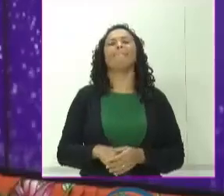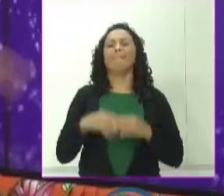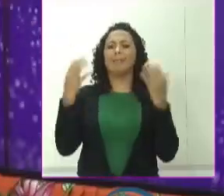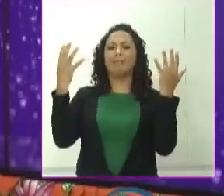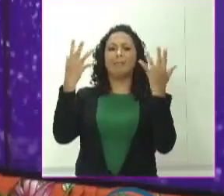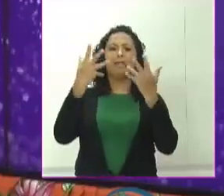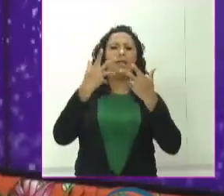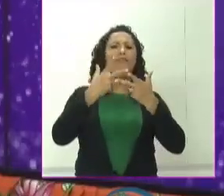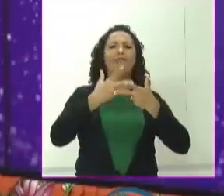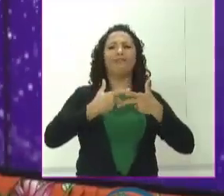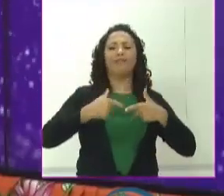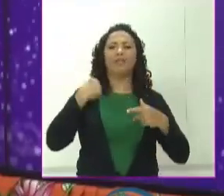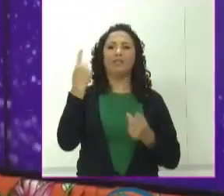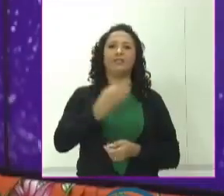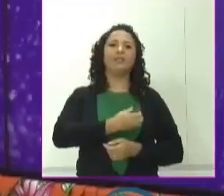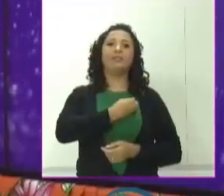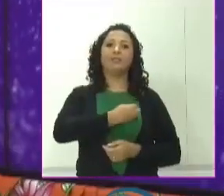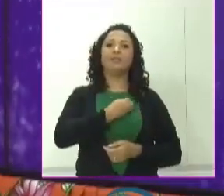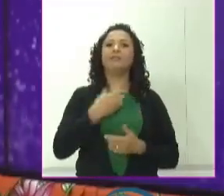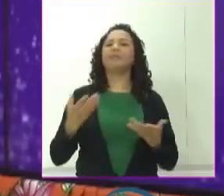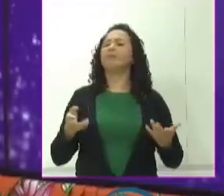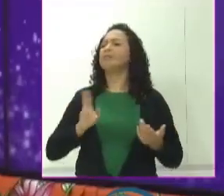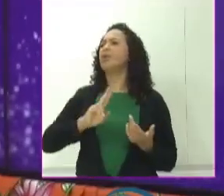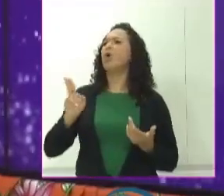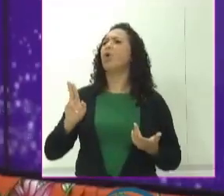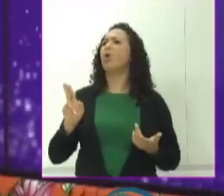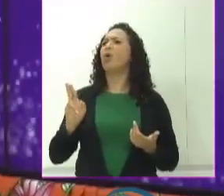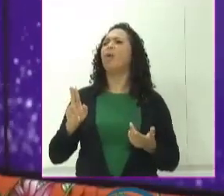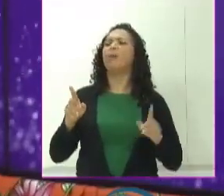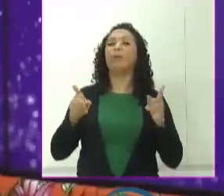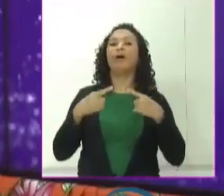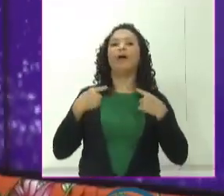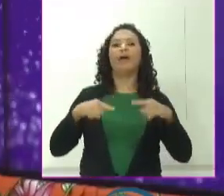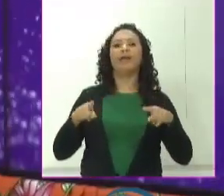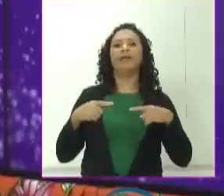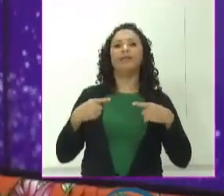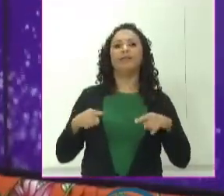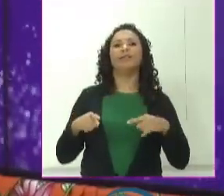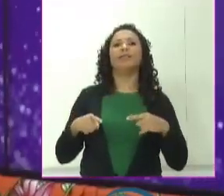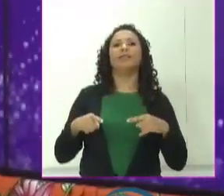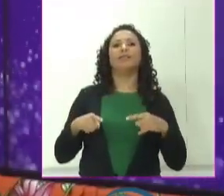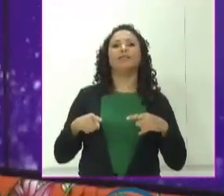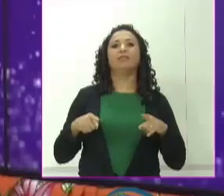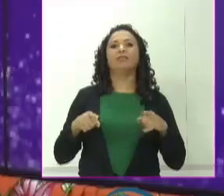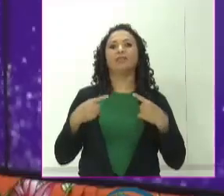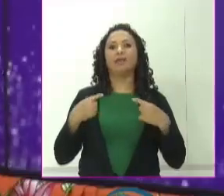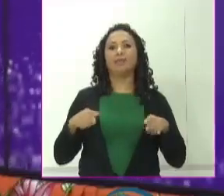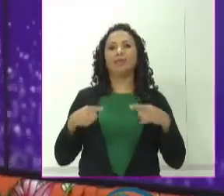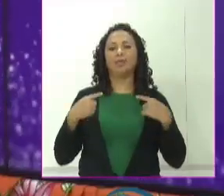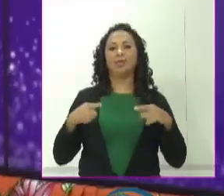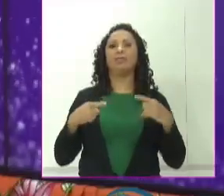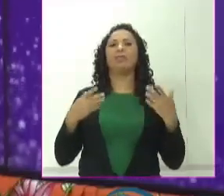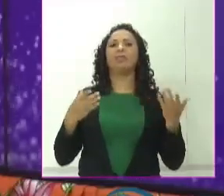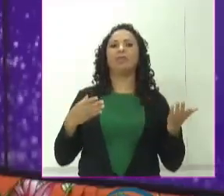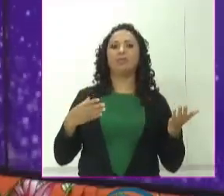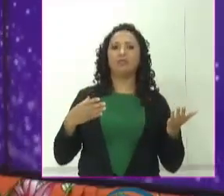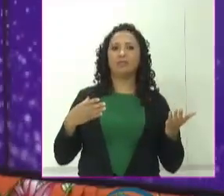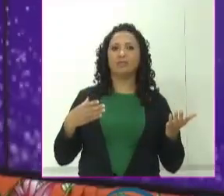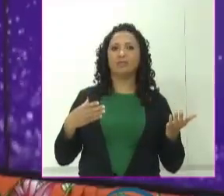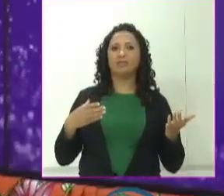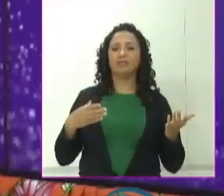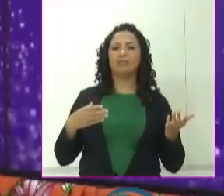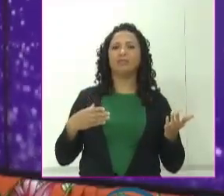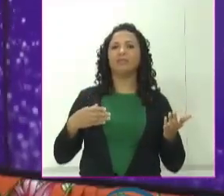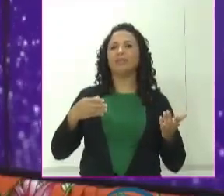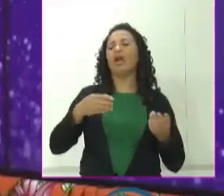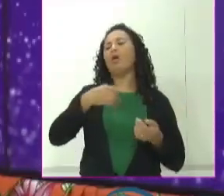Beleza! E nós estamos aqui. Como é que a gente chama o cantor do boi? Não, fala aí no microfone. Você tem microfone? Boi. O amo do boi que